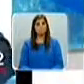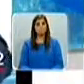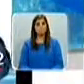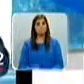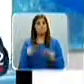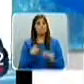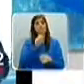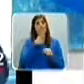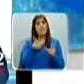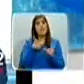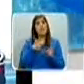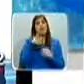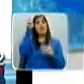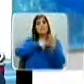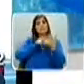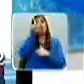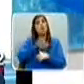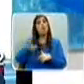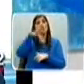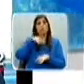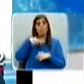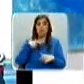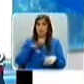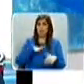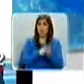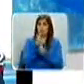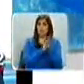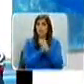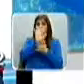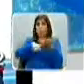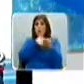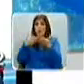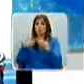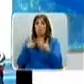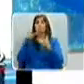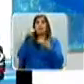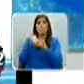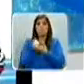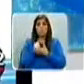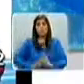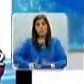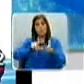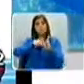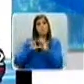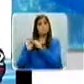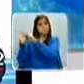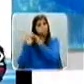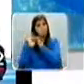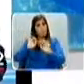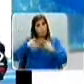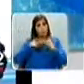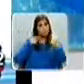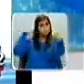Entretanto, a Euroregião Galiza-Norte de Portugal quer aproveitar o próximo quadro comunitário de apoio para desenvolver projetos conjuntos. Entre as prioridades continua a